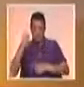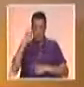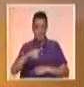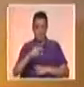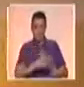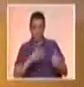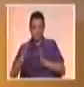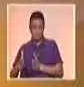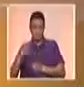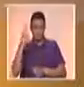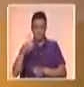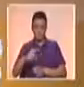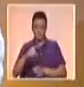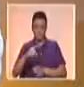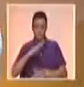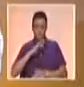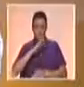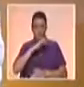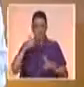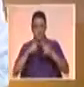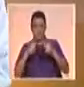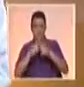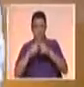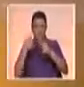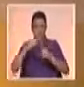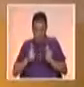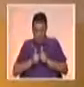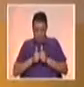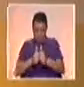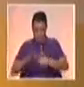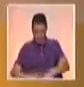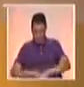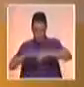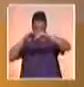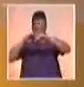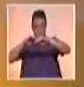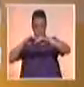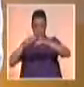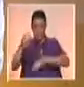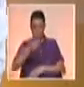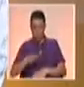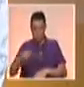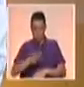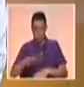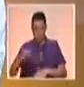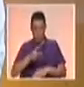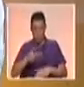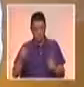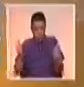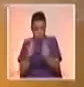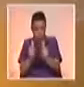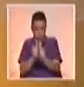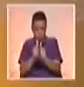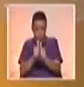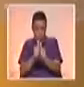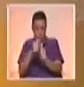lado? O tal ajudante familiar. Tem um primo que tem vindo a acompanhá-lo desde pequenino, ou desde pequenino, desde o 9º ano, acompanhá-lo, e